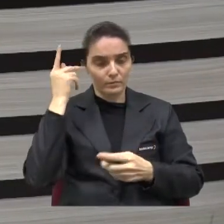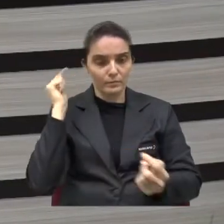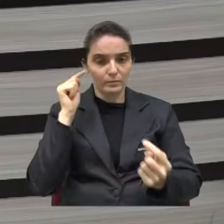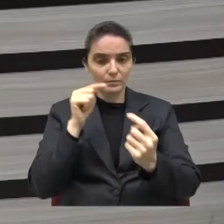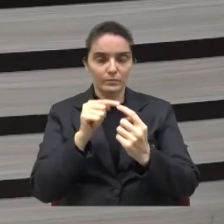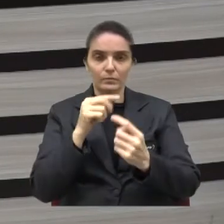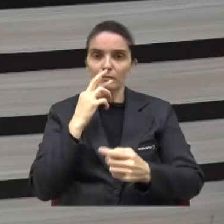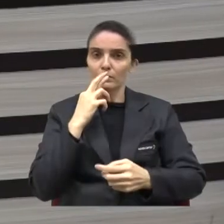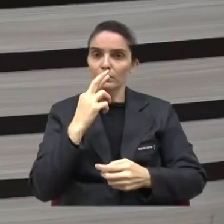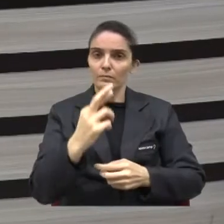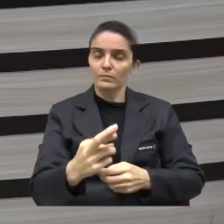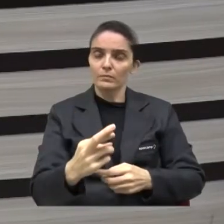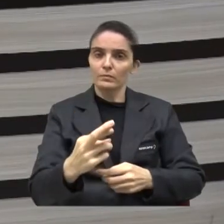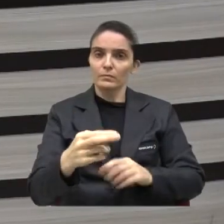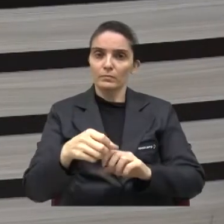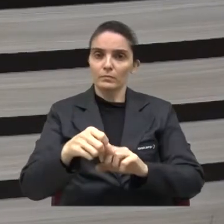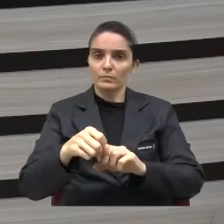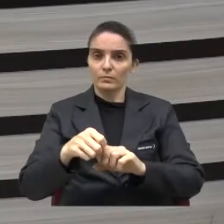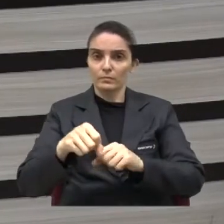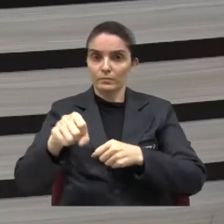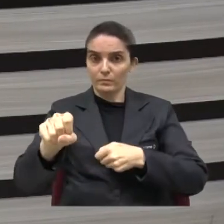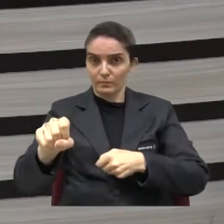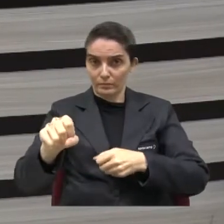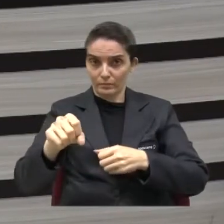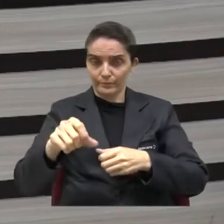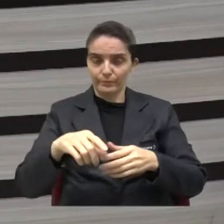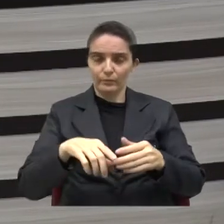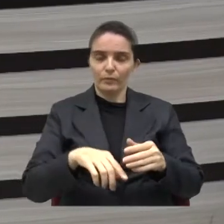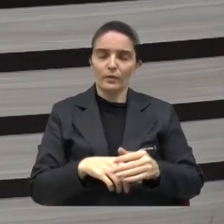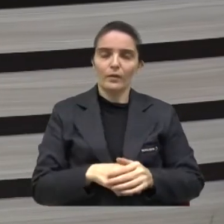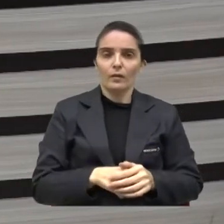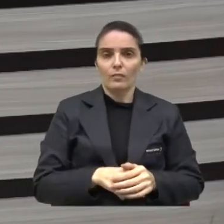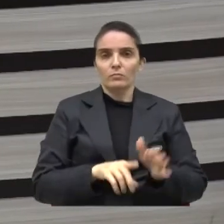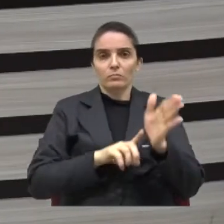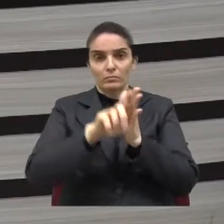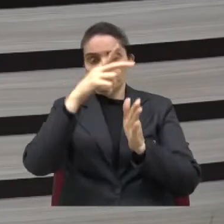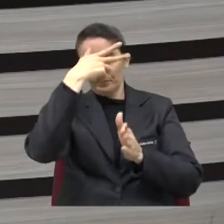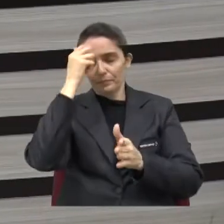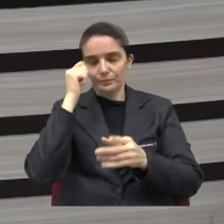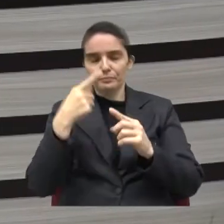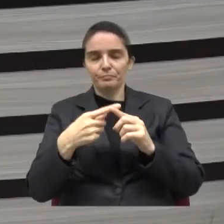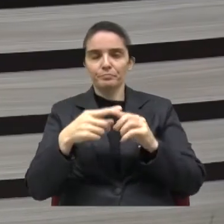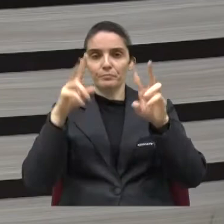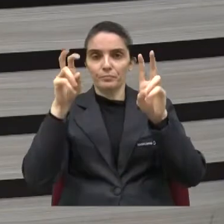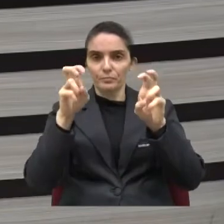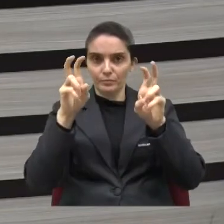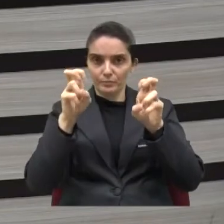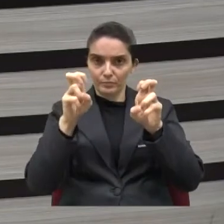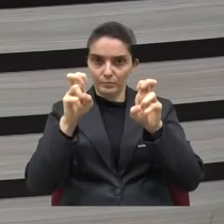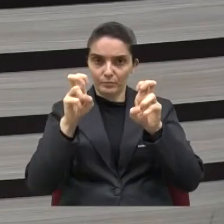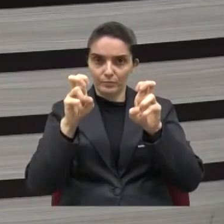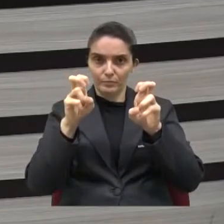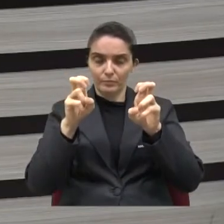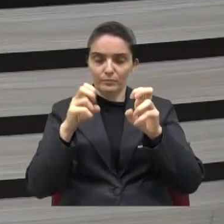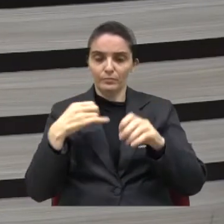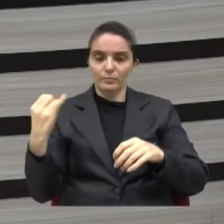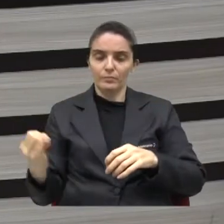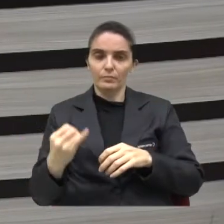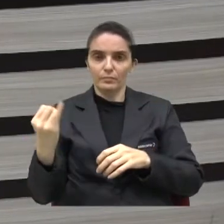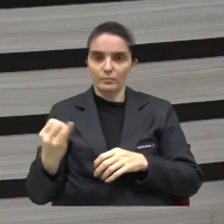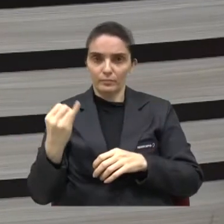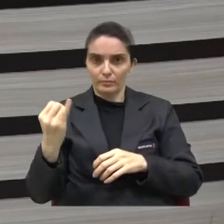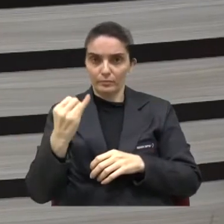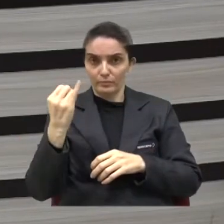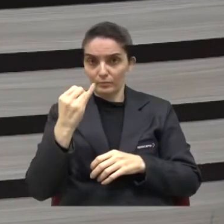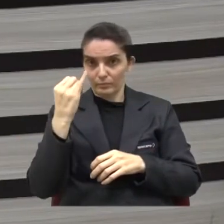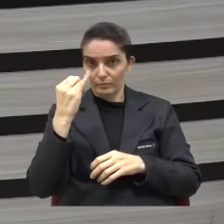de responder os ofícios abaixo descritos, em virtude dos assuntos constantes dos